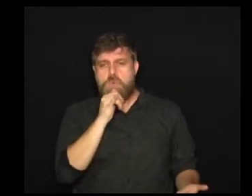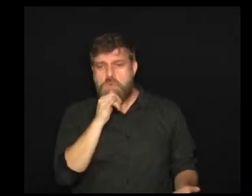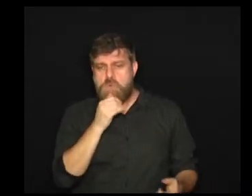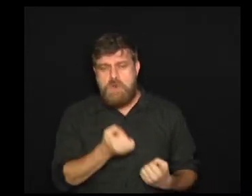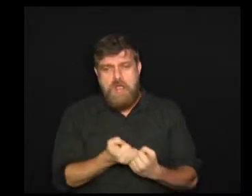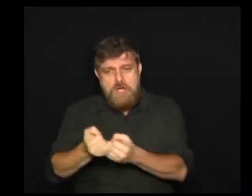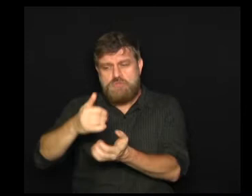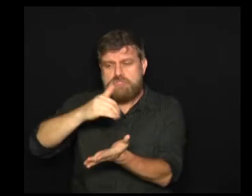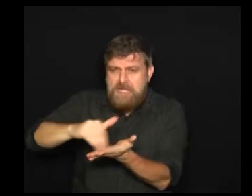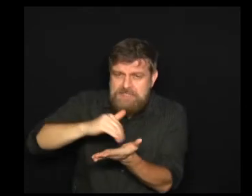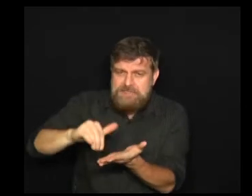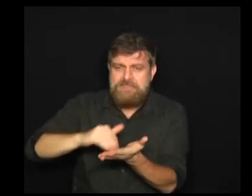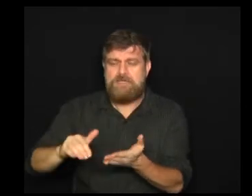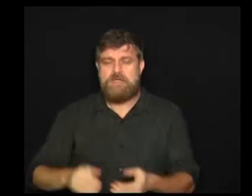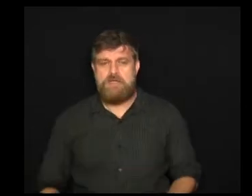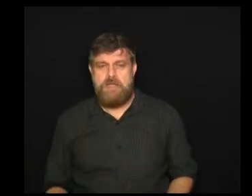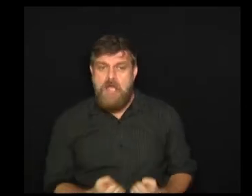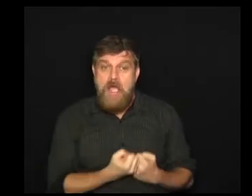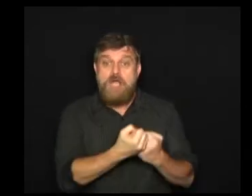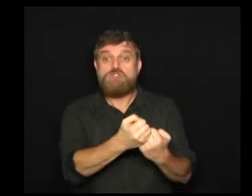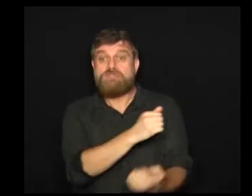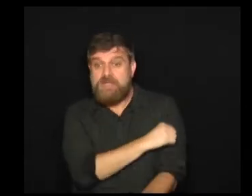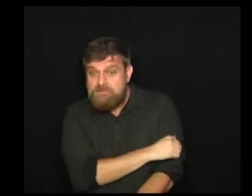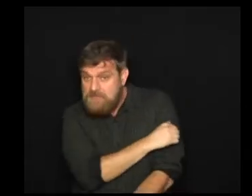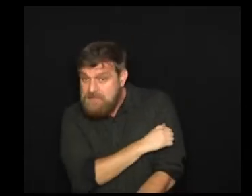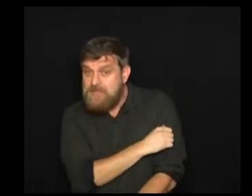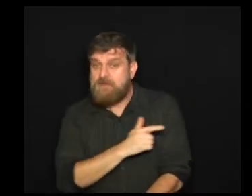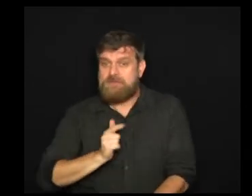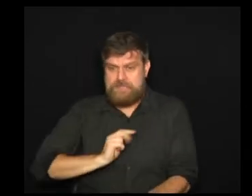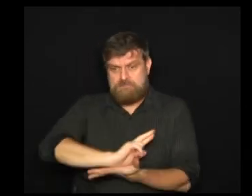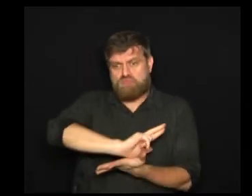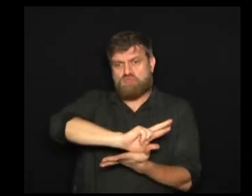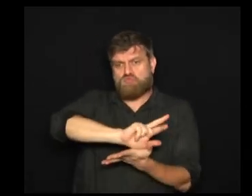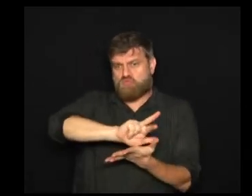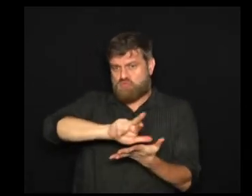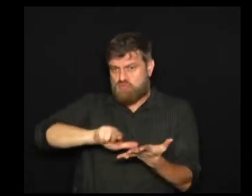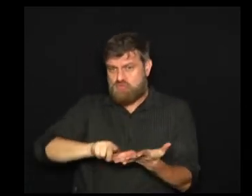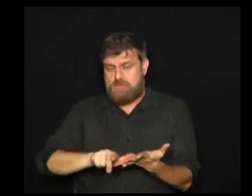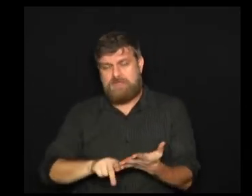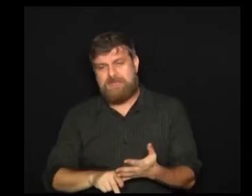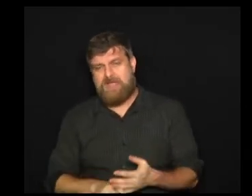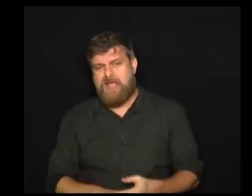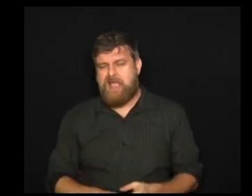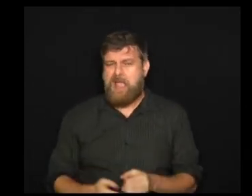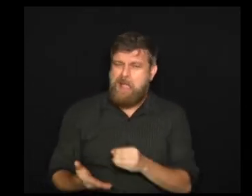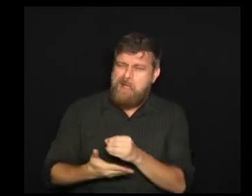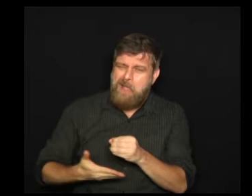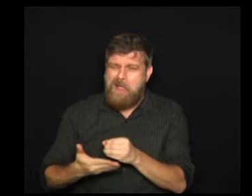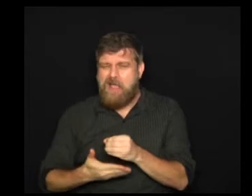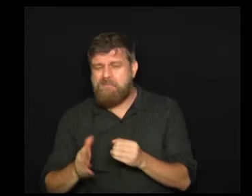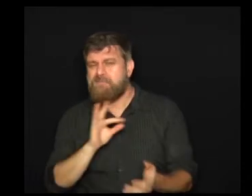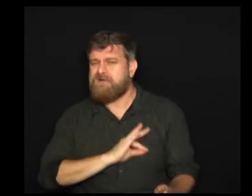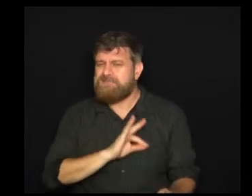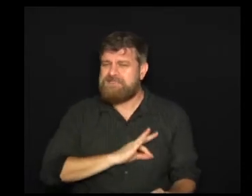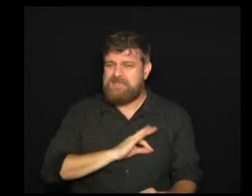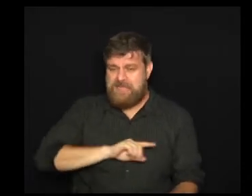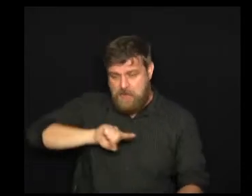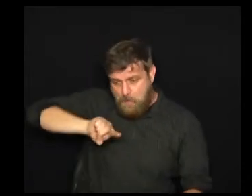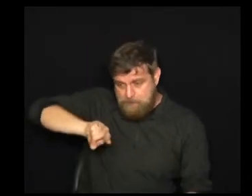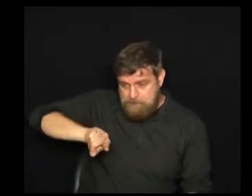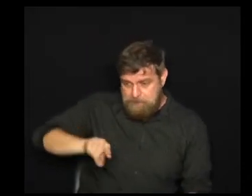escritório, auxiliar de enfermagem, enfim, tem nessa linha, né? O salário médio está em torno de R$ 1.500, R$ 1.600.